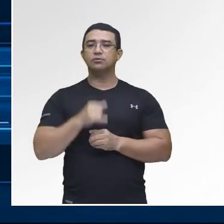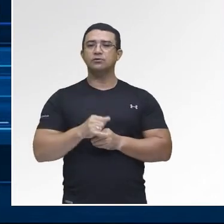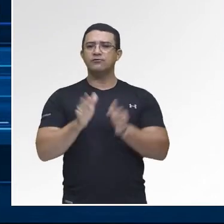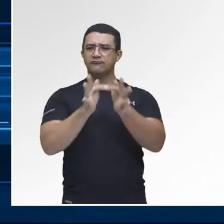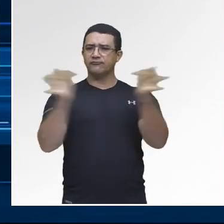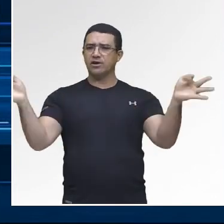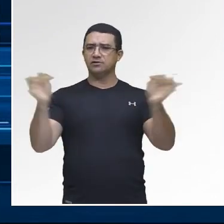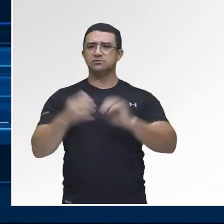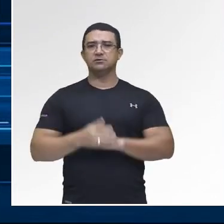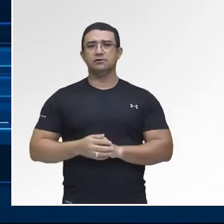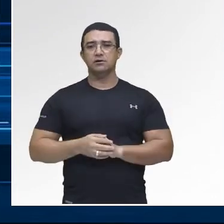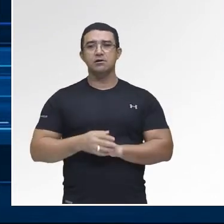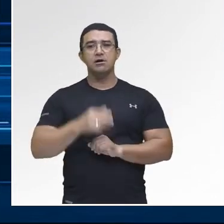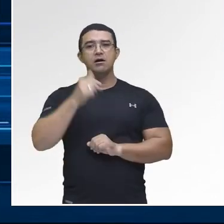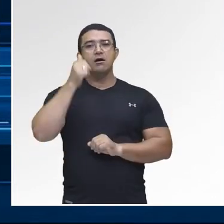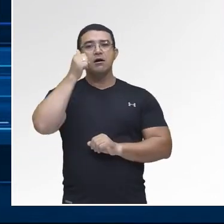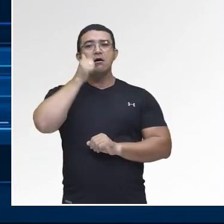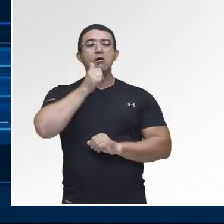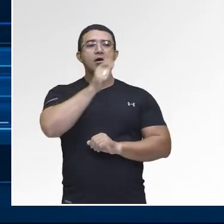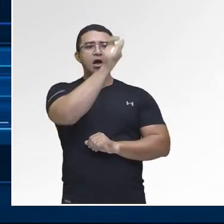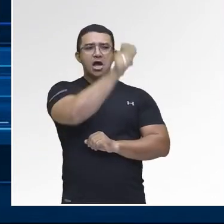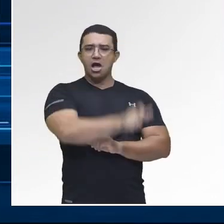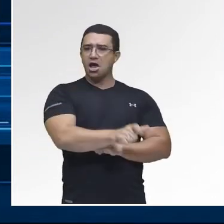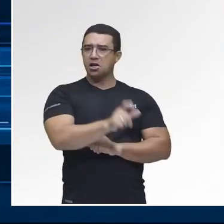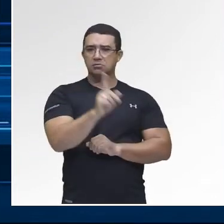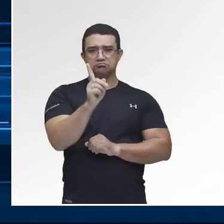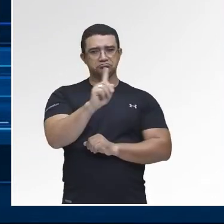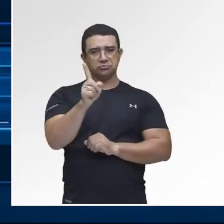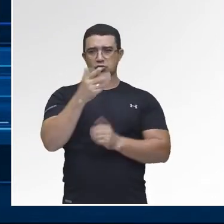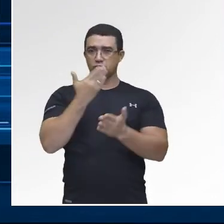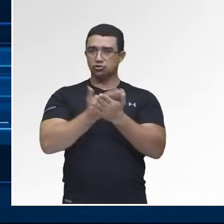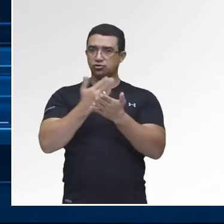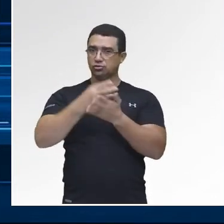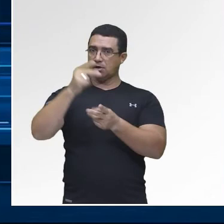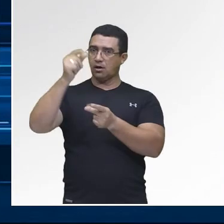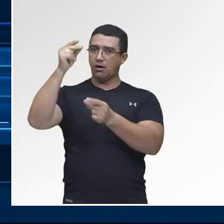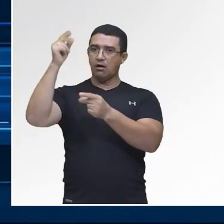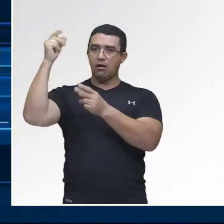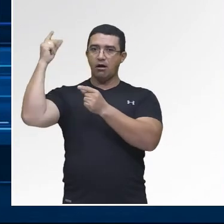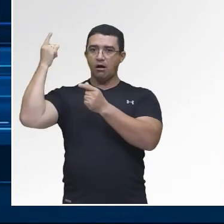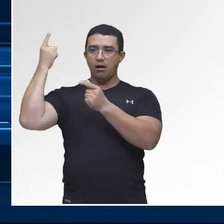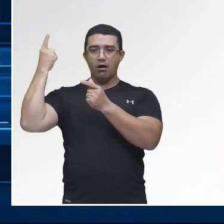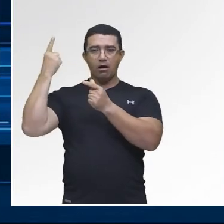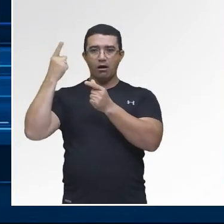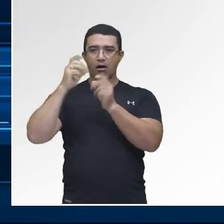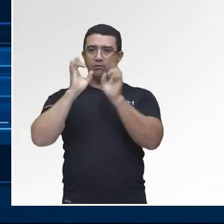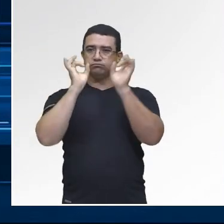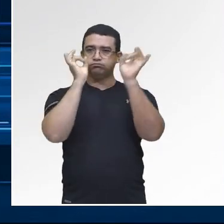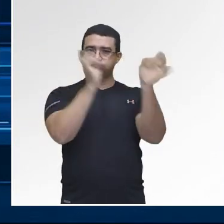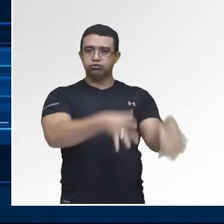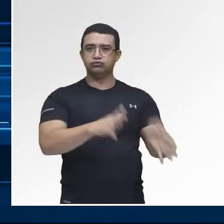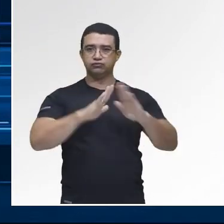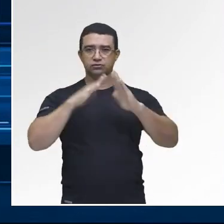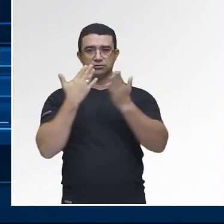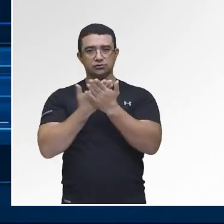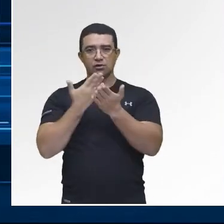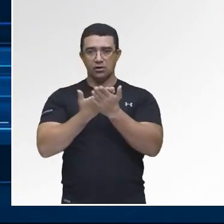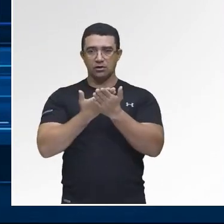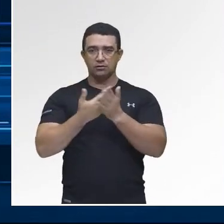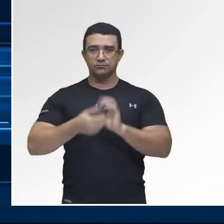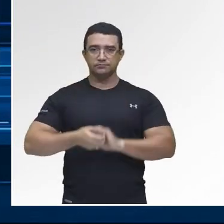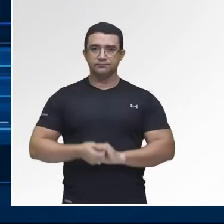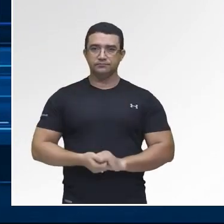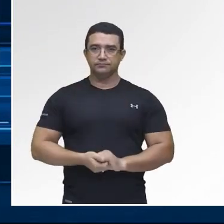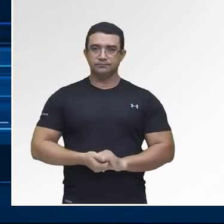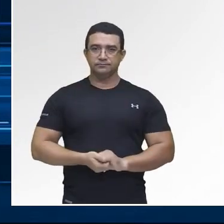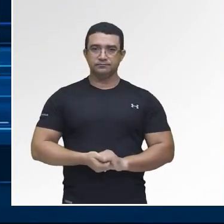que ela deixou a escola. She has not studied since she left the school. Chama